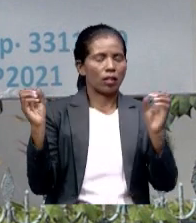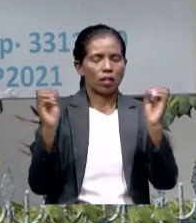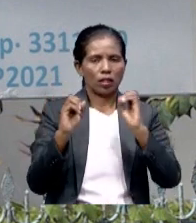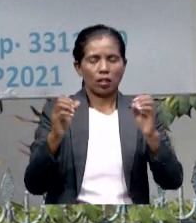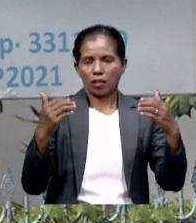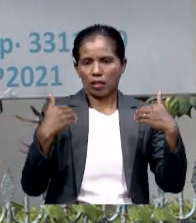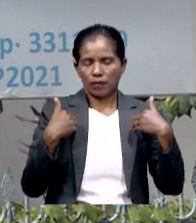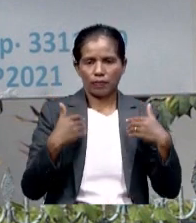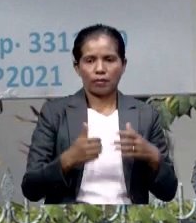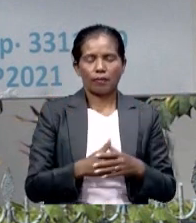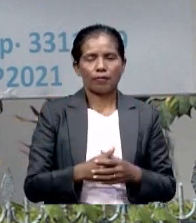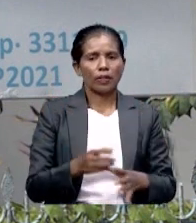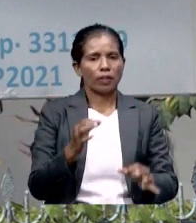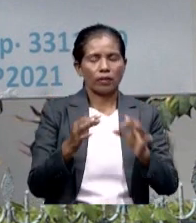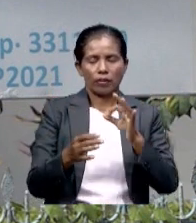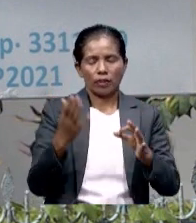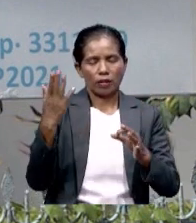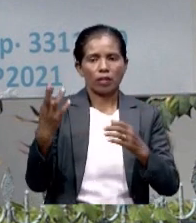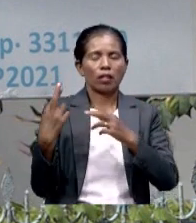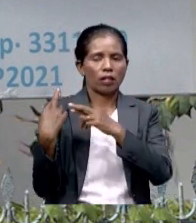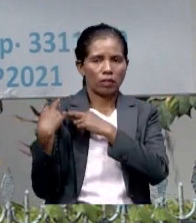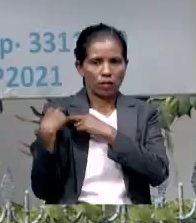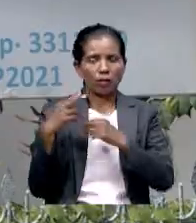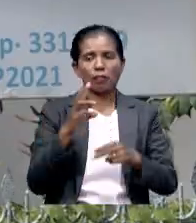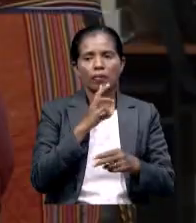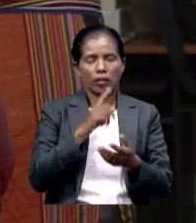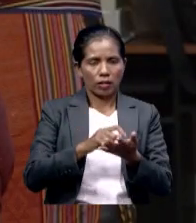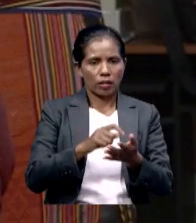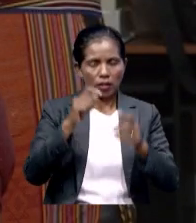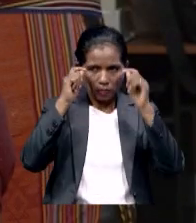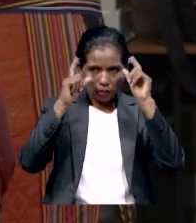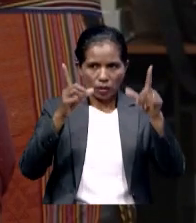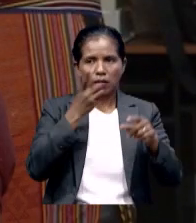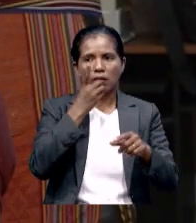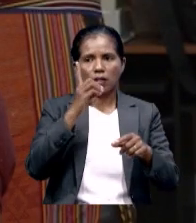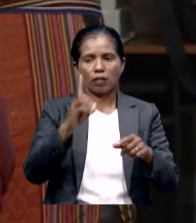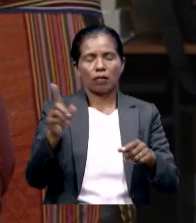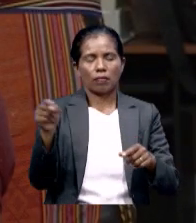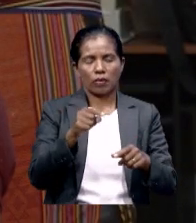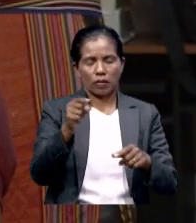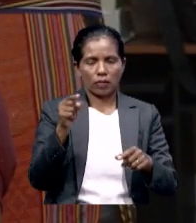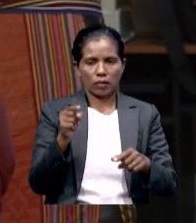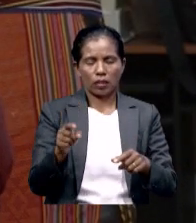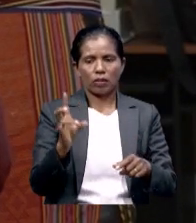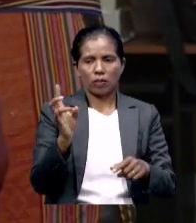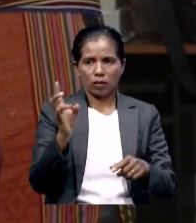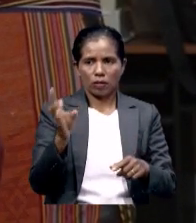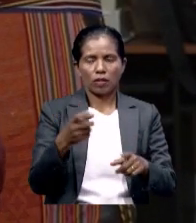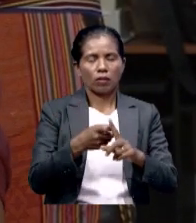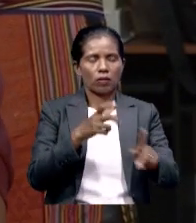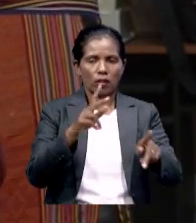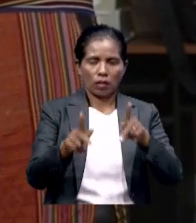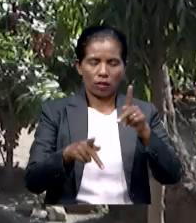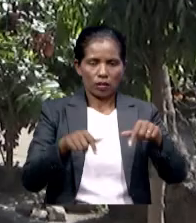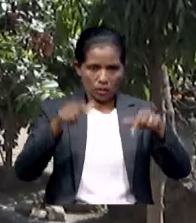disponível. Mas que antes ne responsável B Timor-Leste empresa pública declara por cento hito nulo resin hu se população